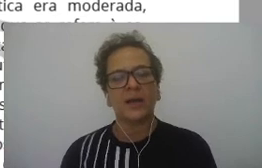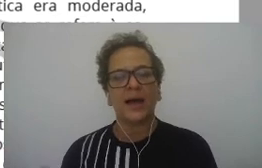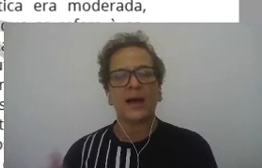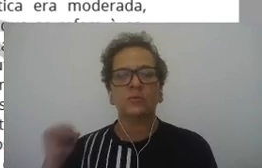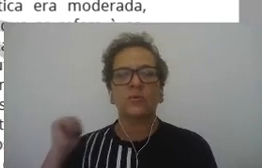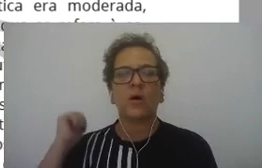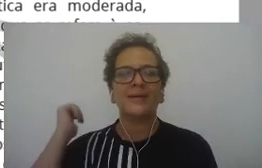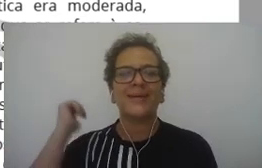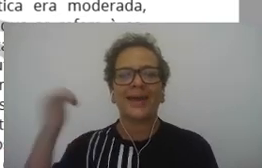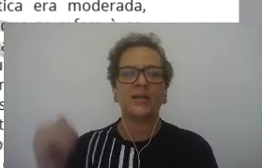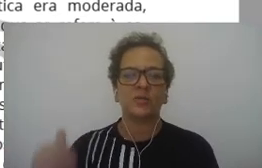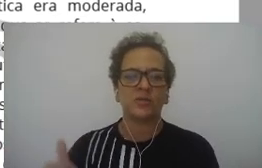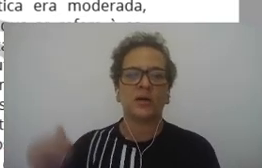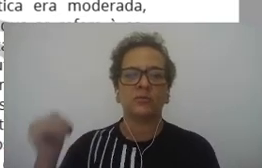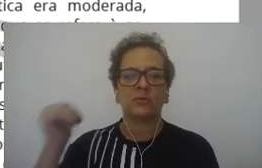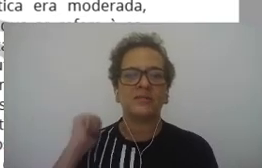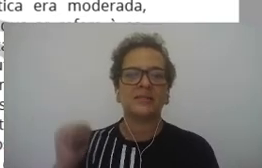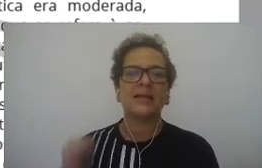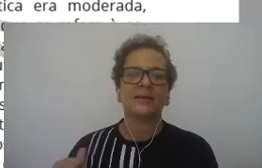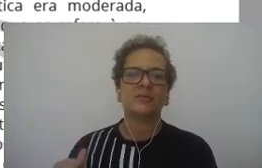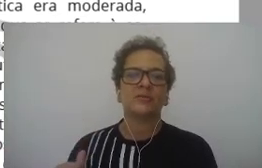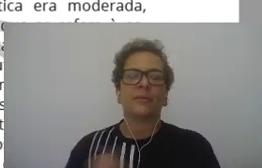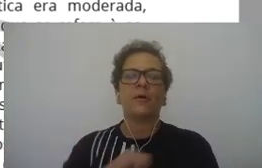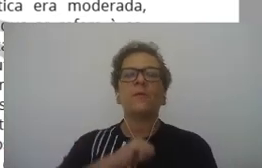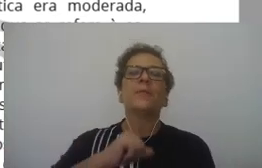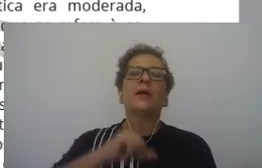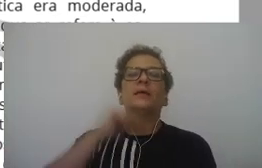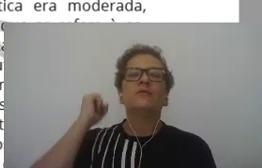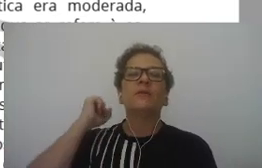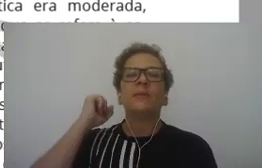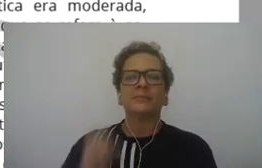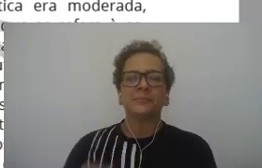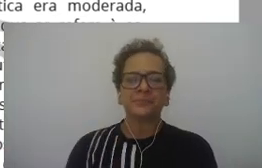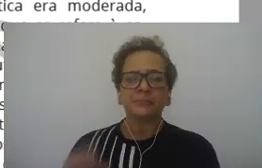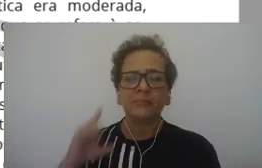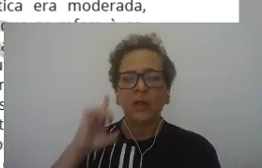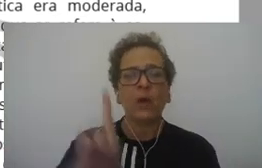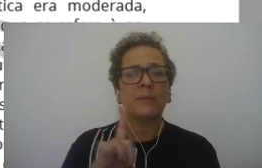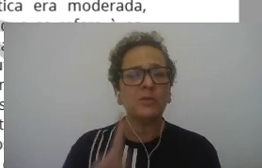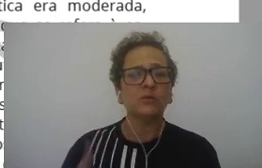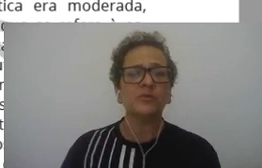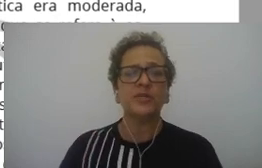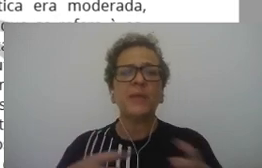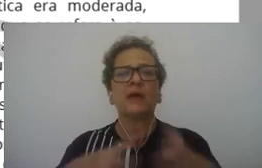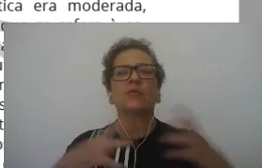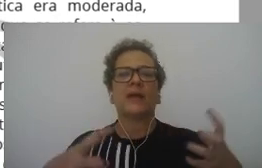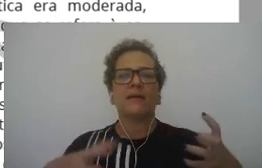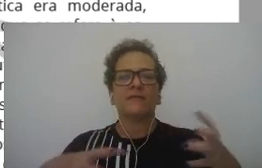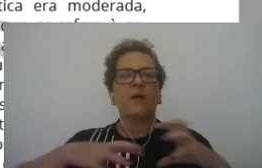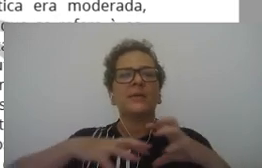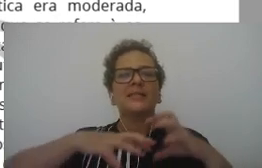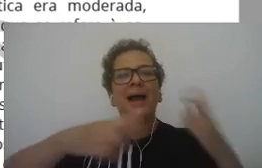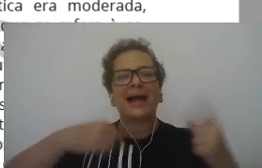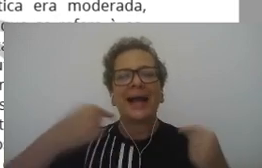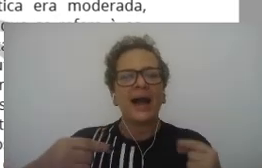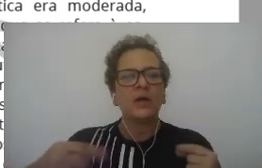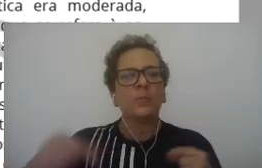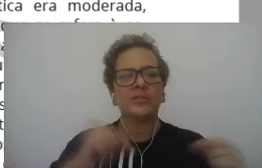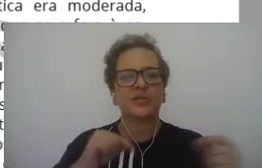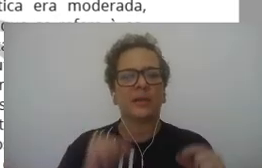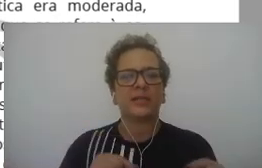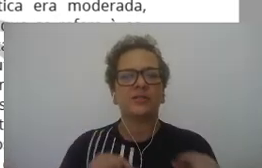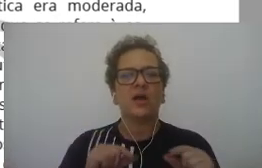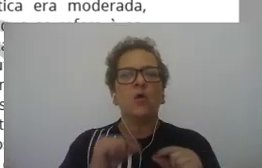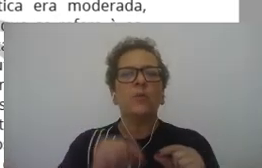certo lá no Oriente não nosso dente tá bom então vamos lá o absolutismo EA contra-reforma eles